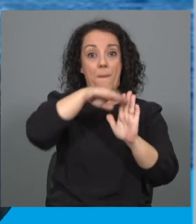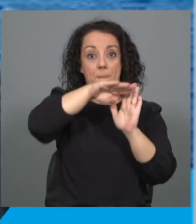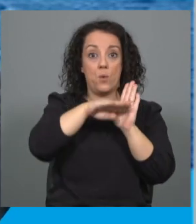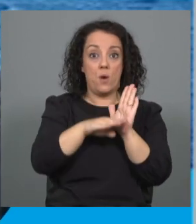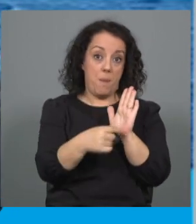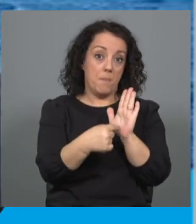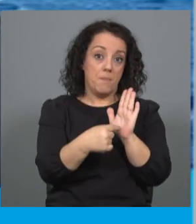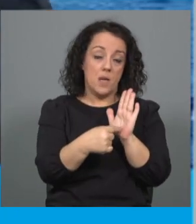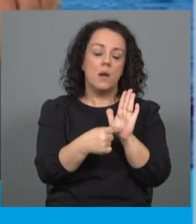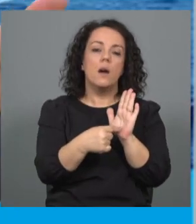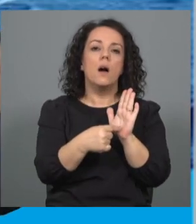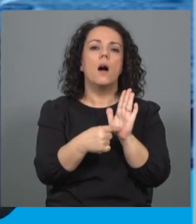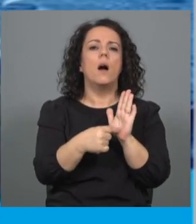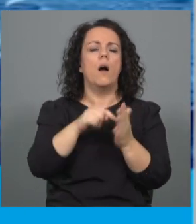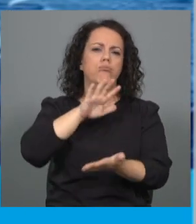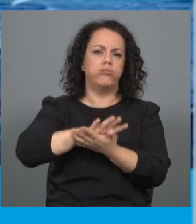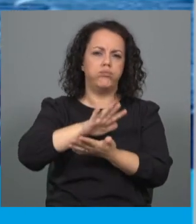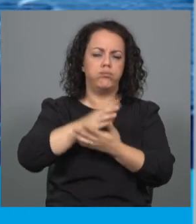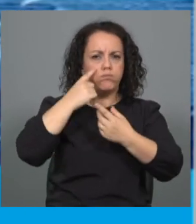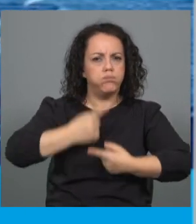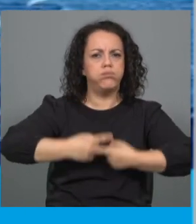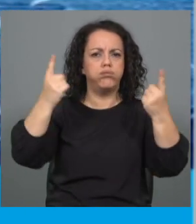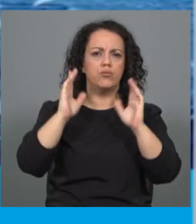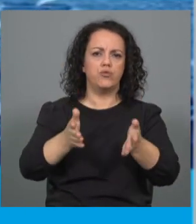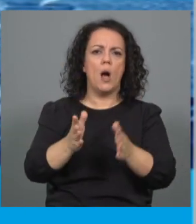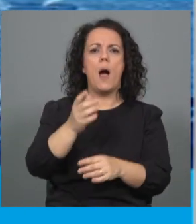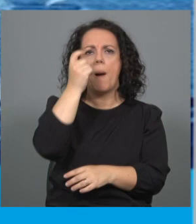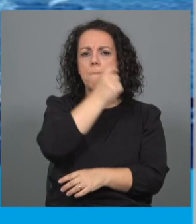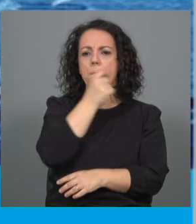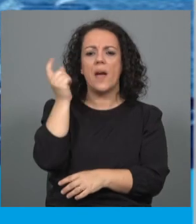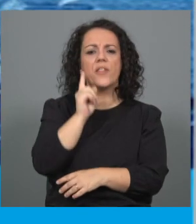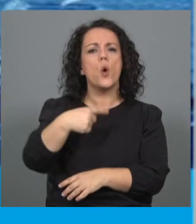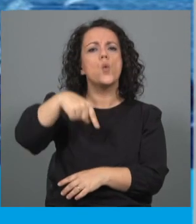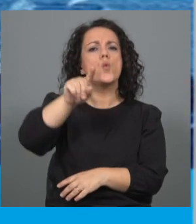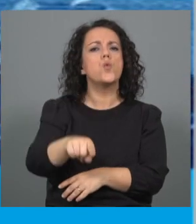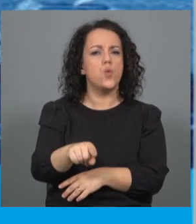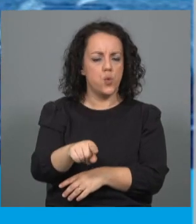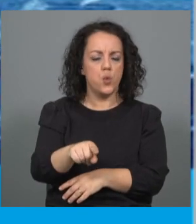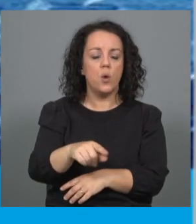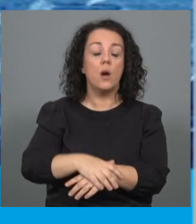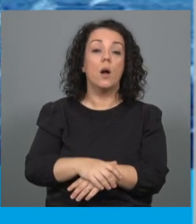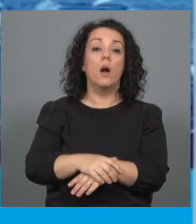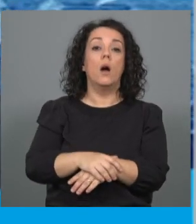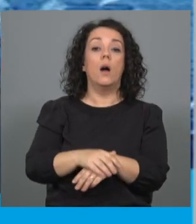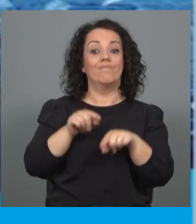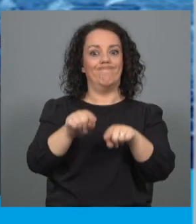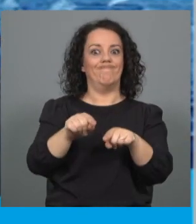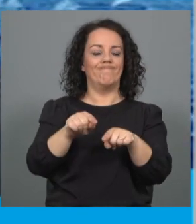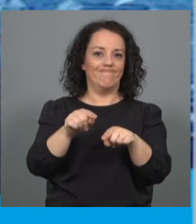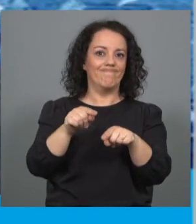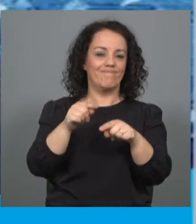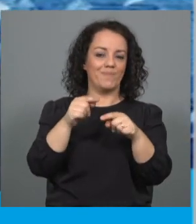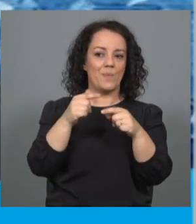programa, já publicado desde o dia 1 de maio, nós encontramos, sem dúvida,